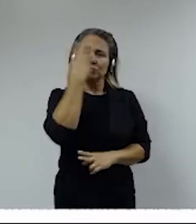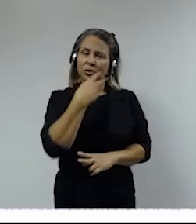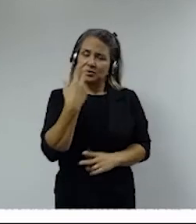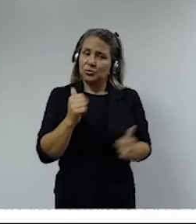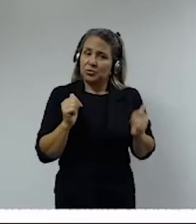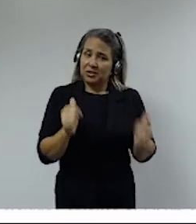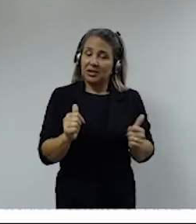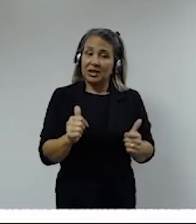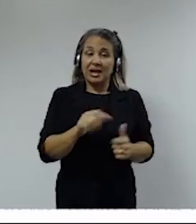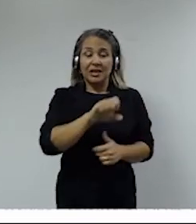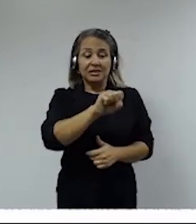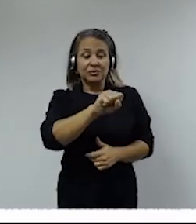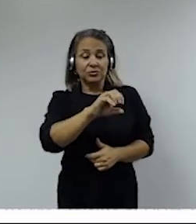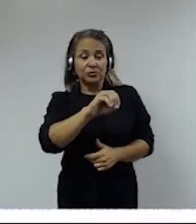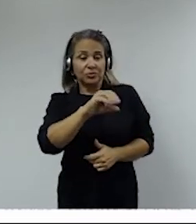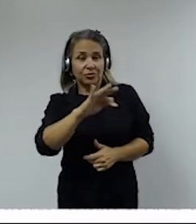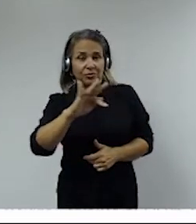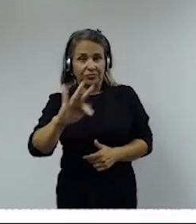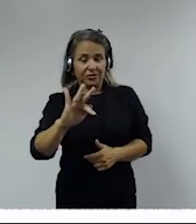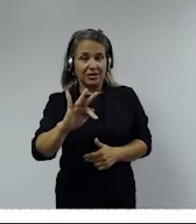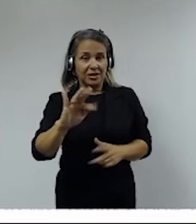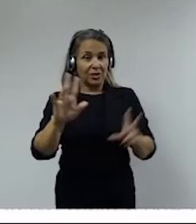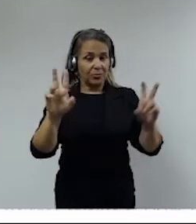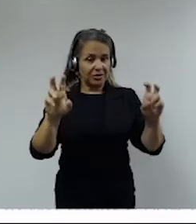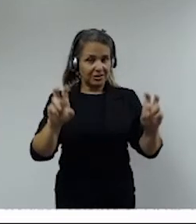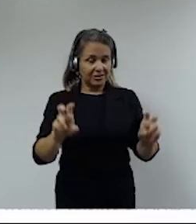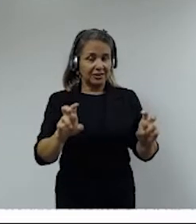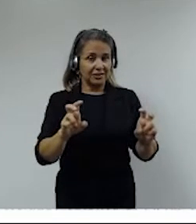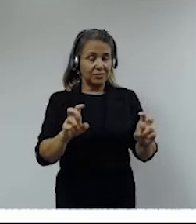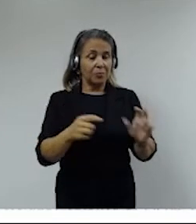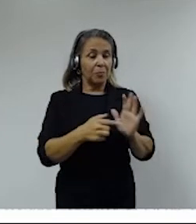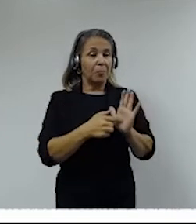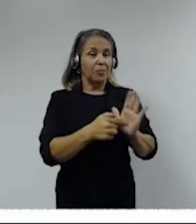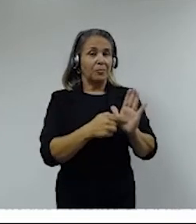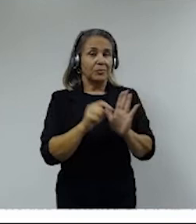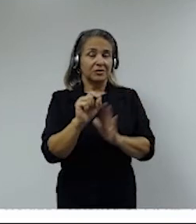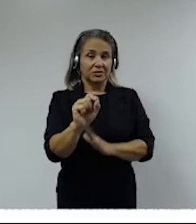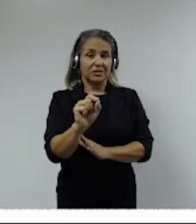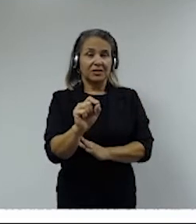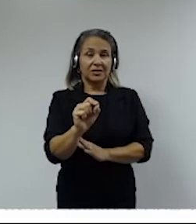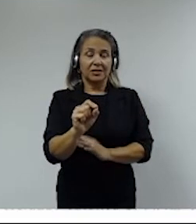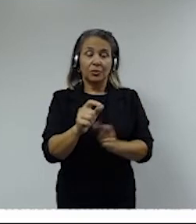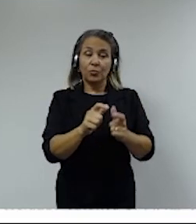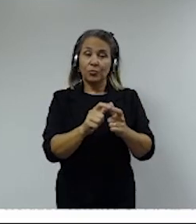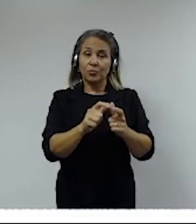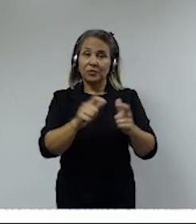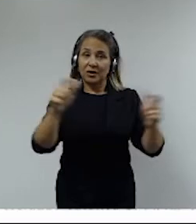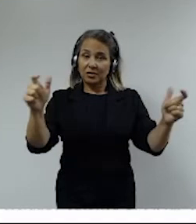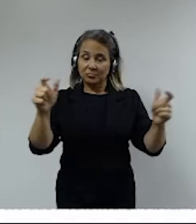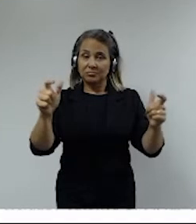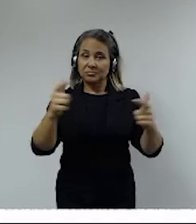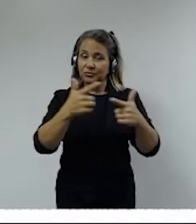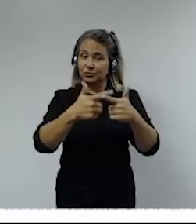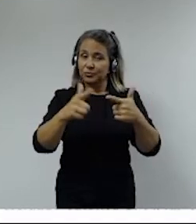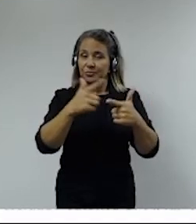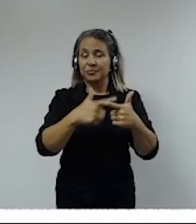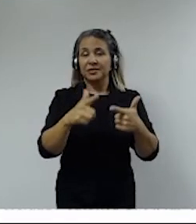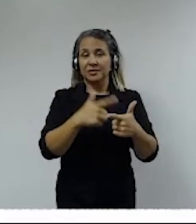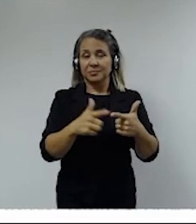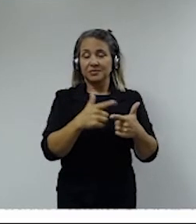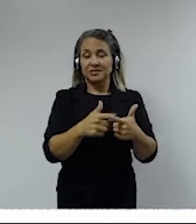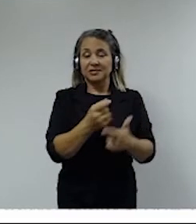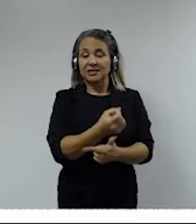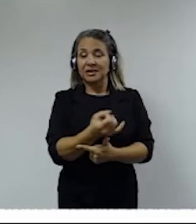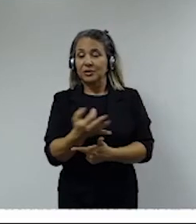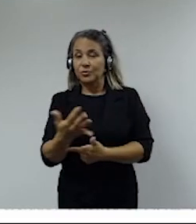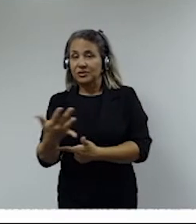critério SOFA é um critério que, na verdade, leva em conta o grau, né, e os problemas e o